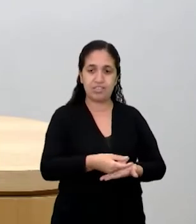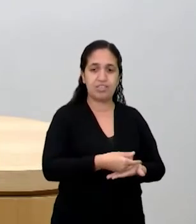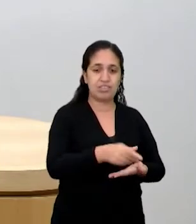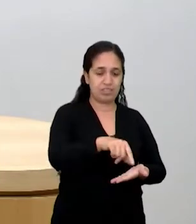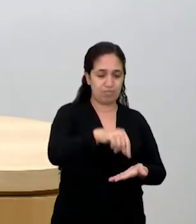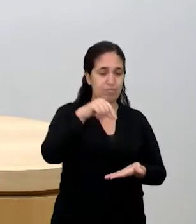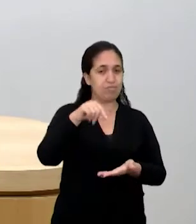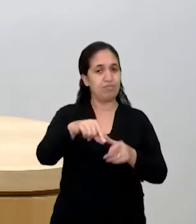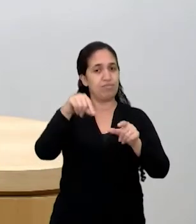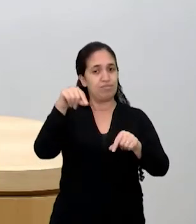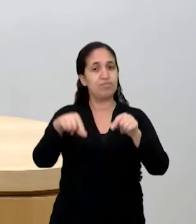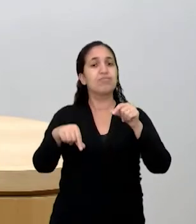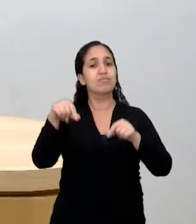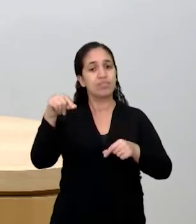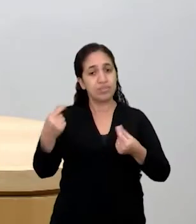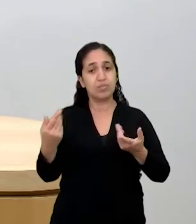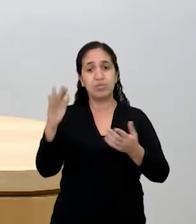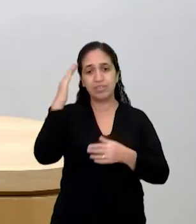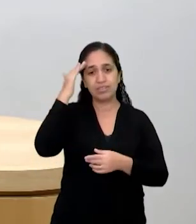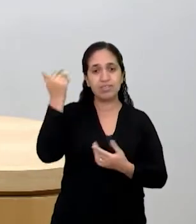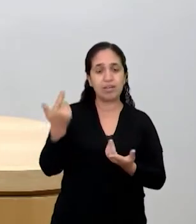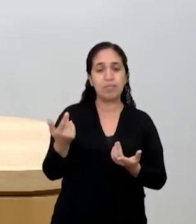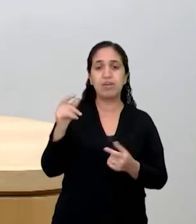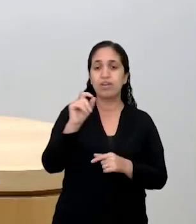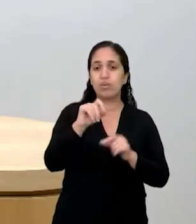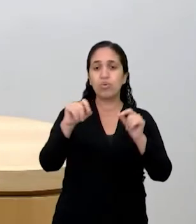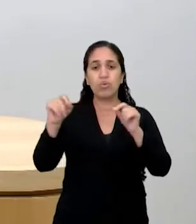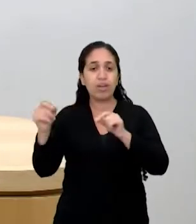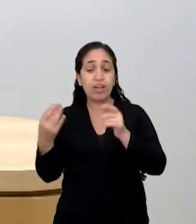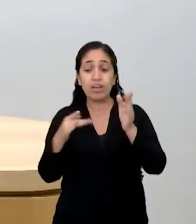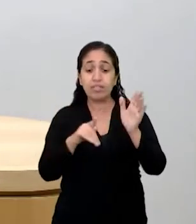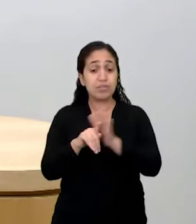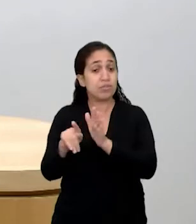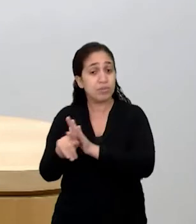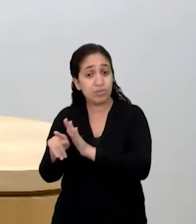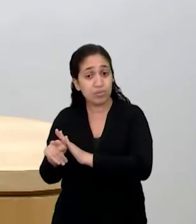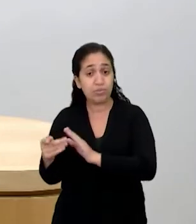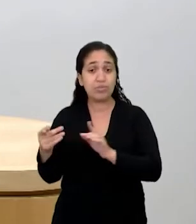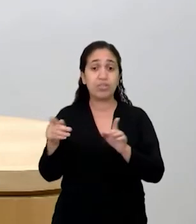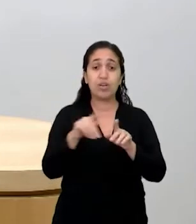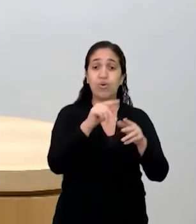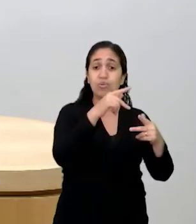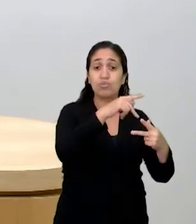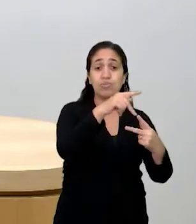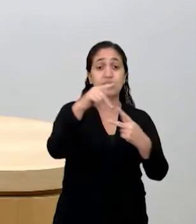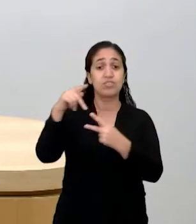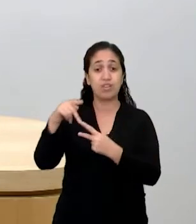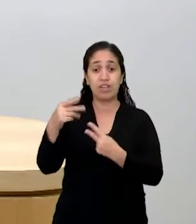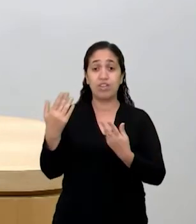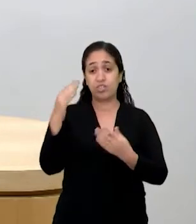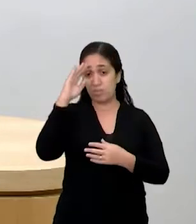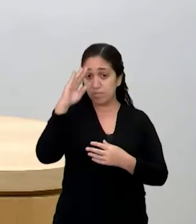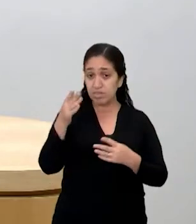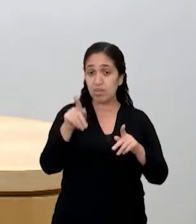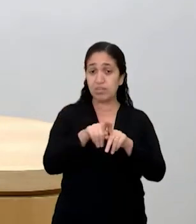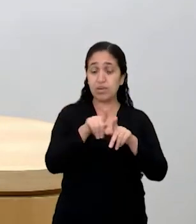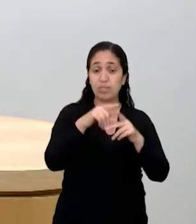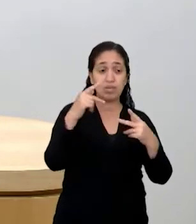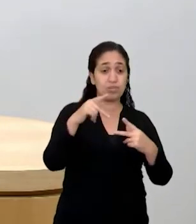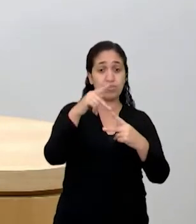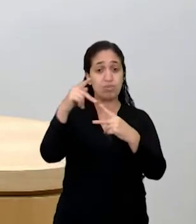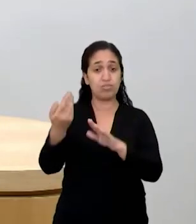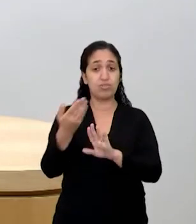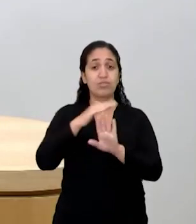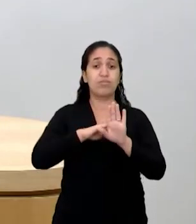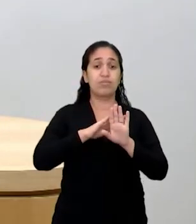tirando para também identificar as questions, os personagens secundários das nossas histórias, e aí a gente